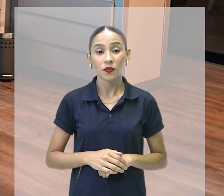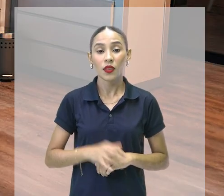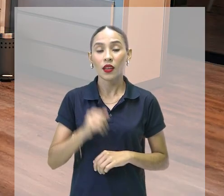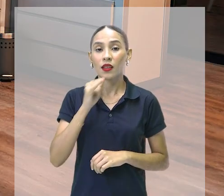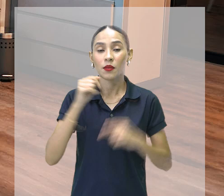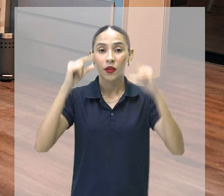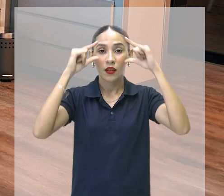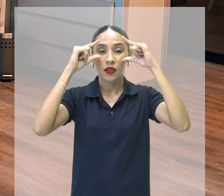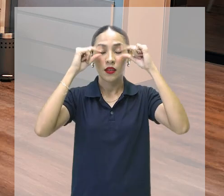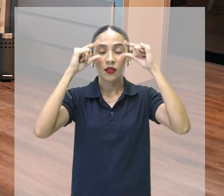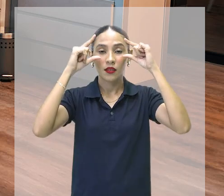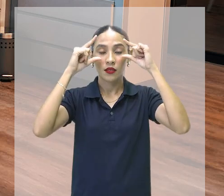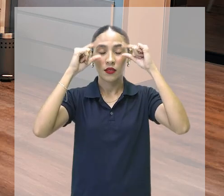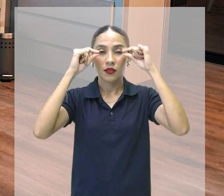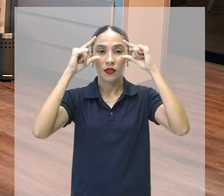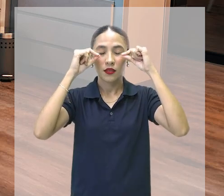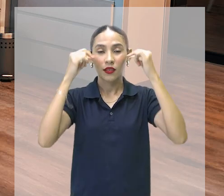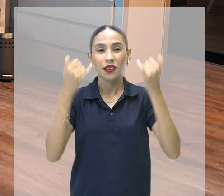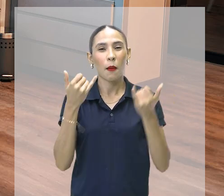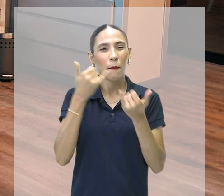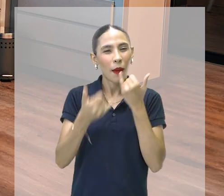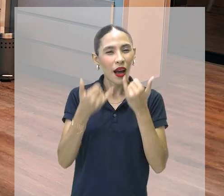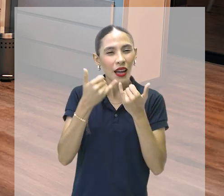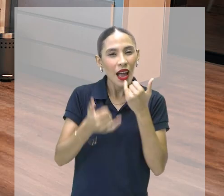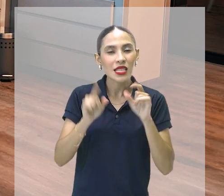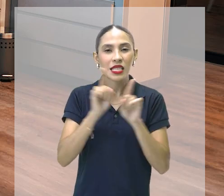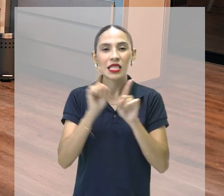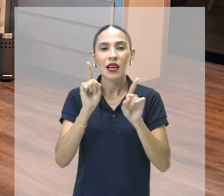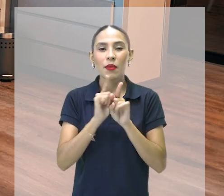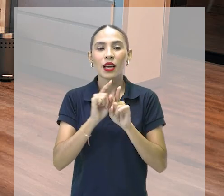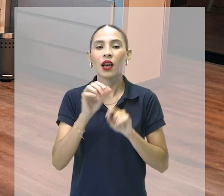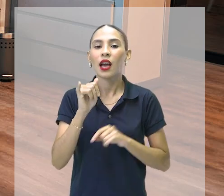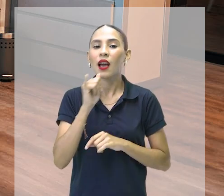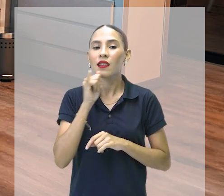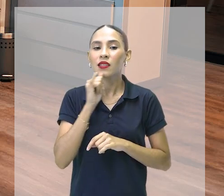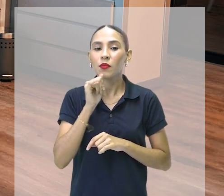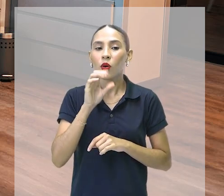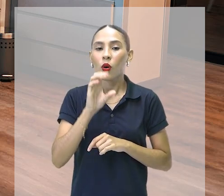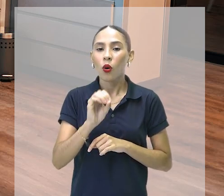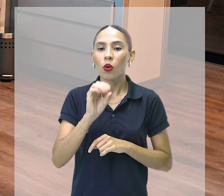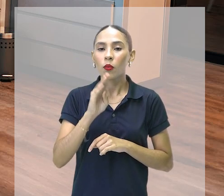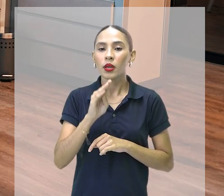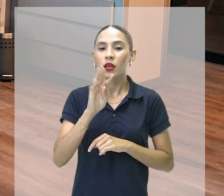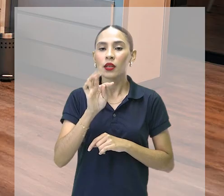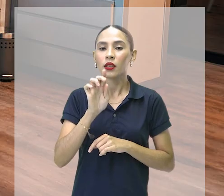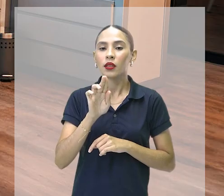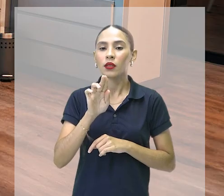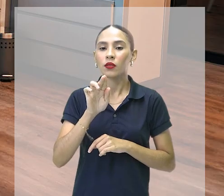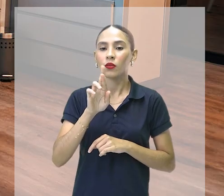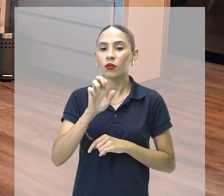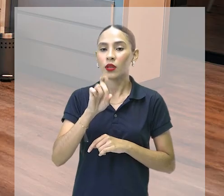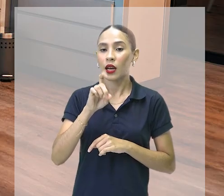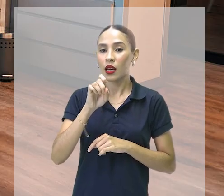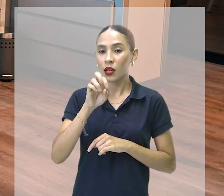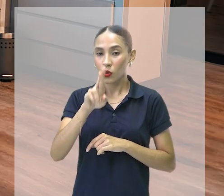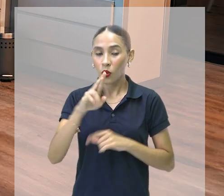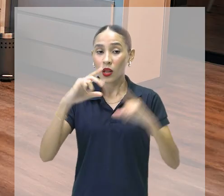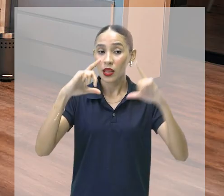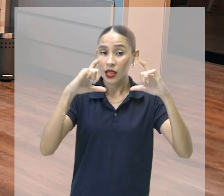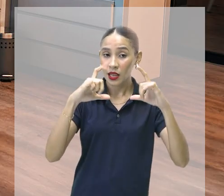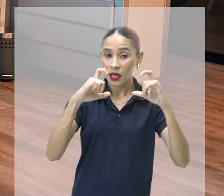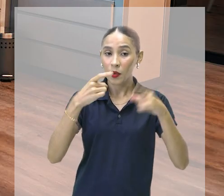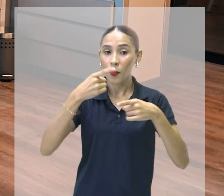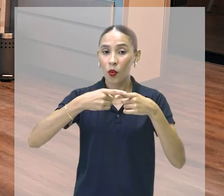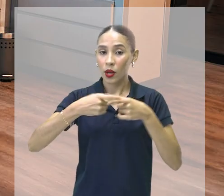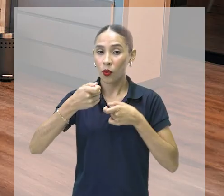piscar dos olhos é parecido com o obturador da câmera. Ele controla o tempo de entrada da